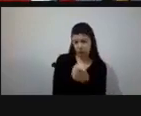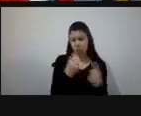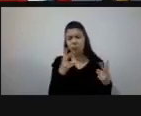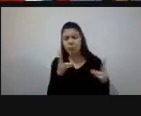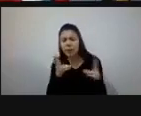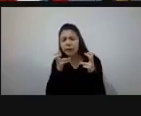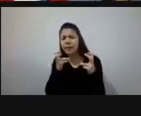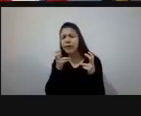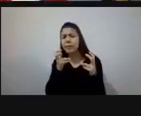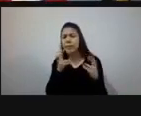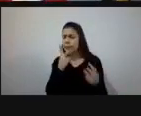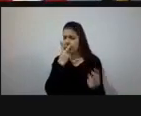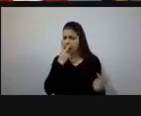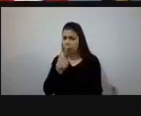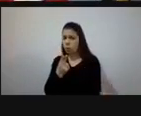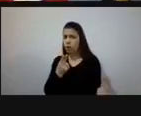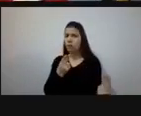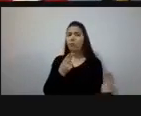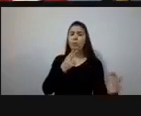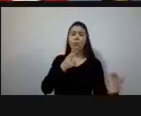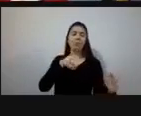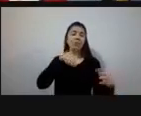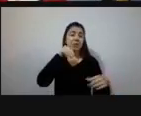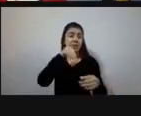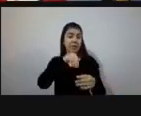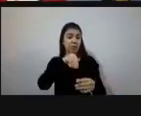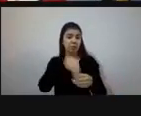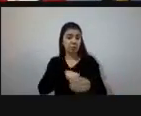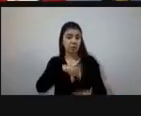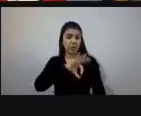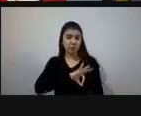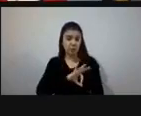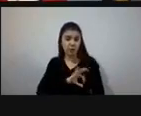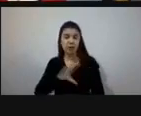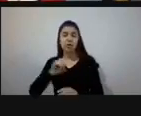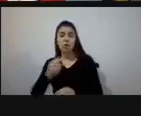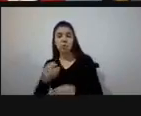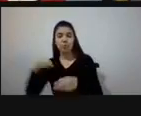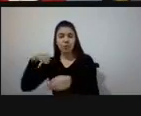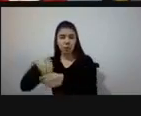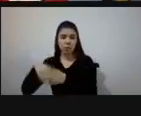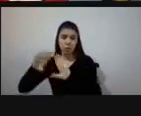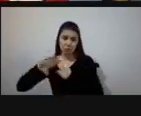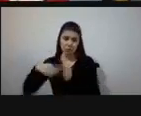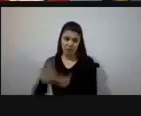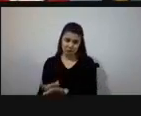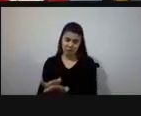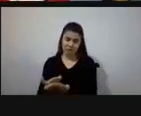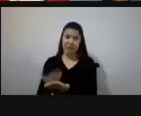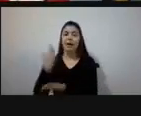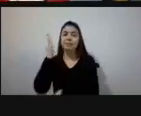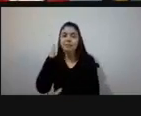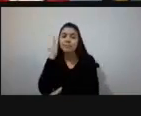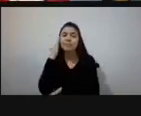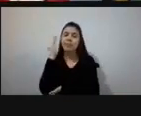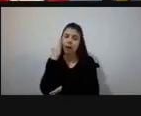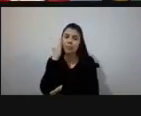da polícia. Então, não é simples o caminho que nós temos que percorrer, né? Esses são alguns aspectos